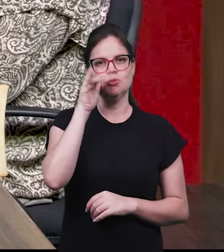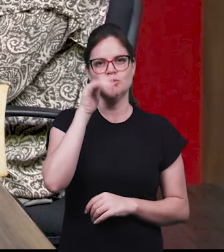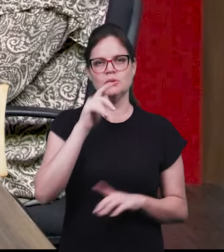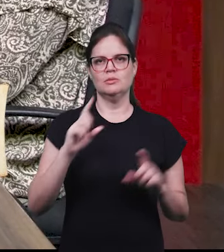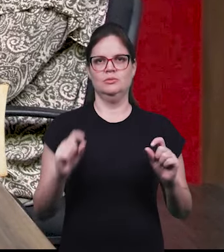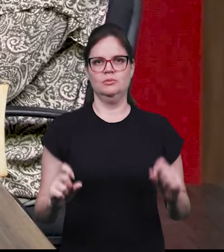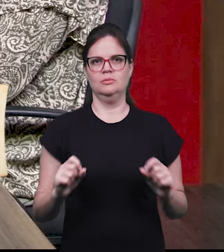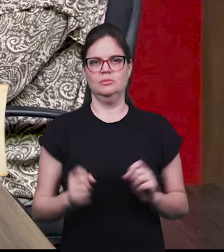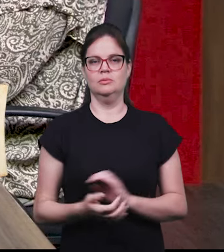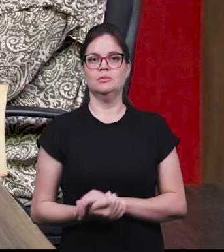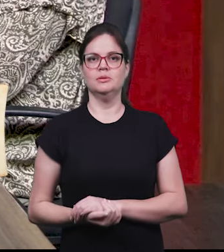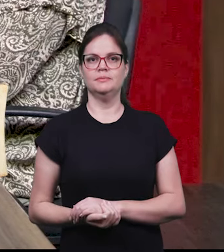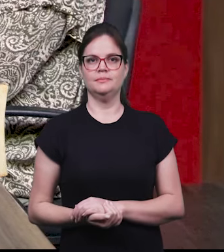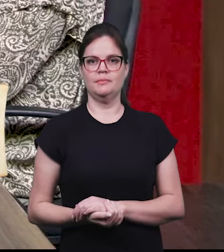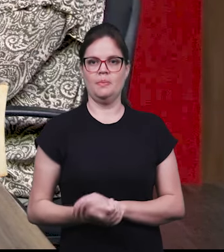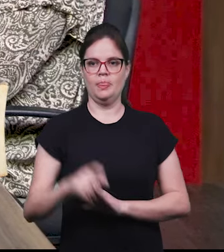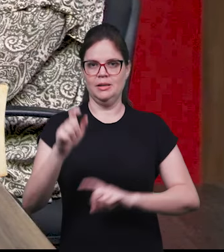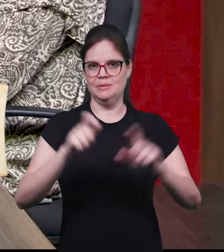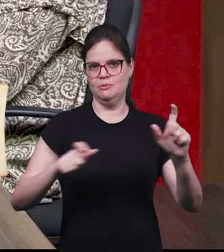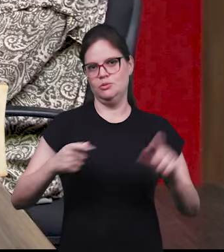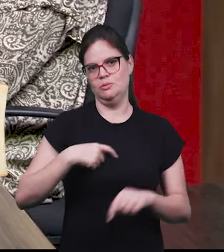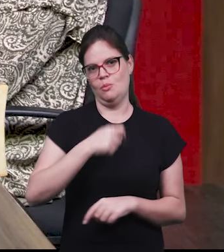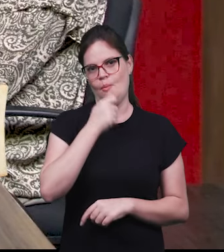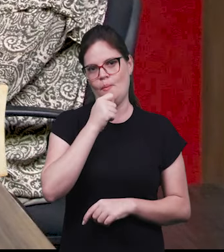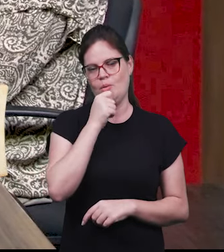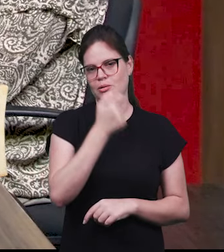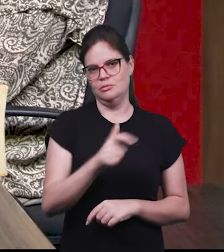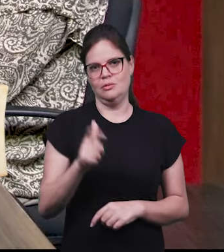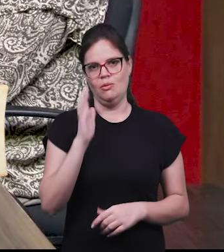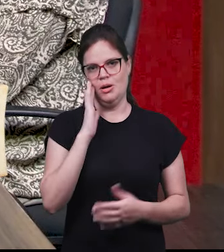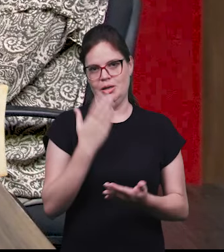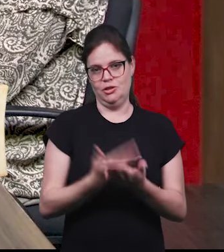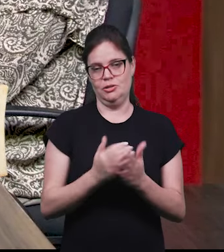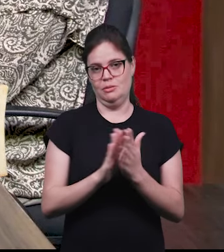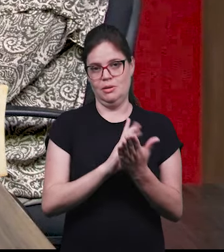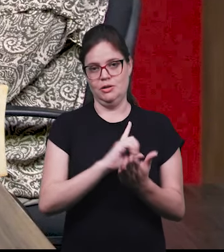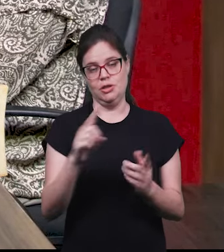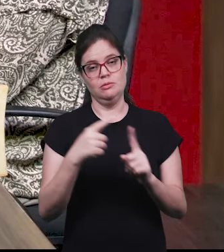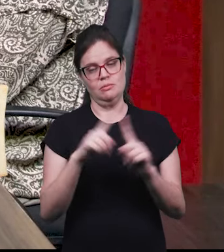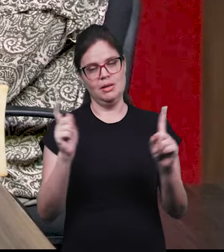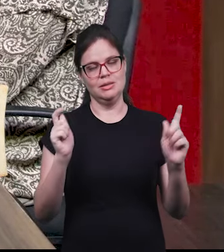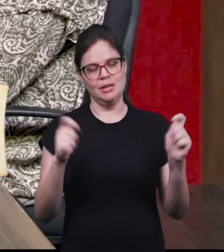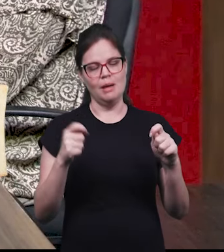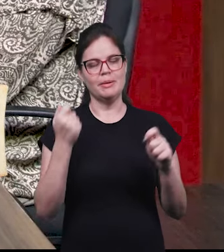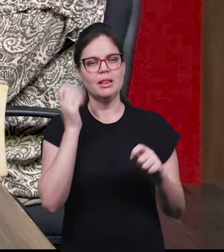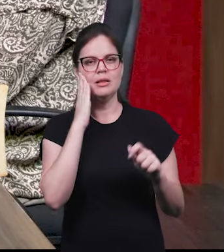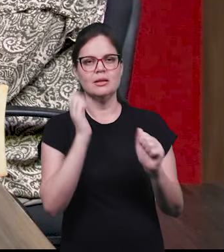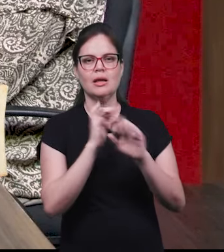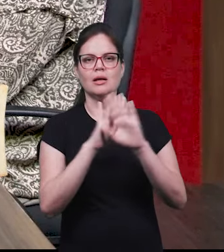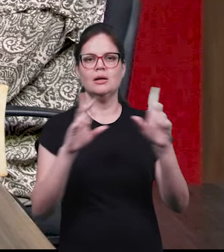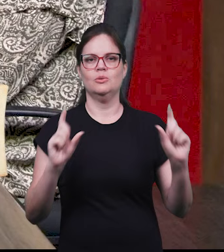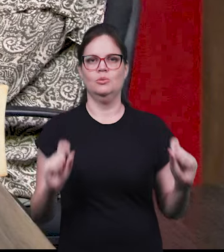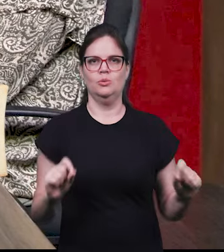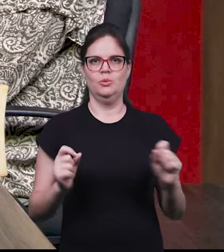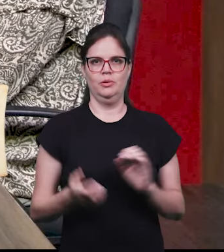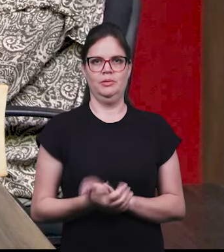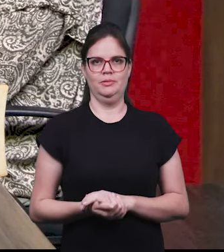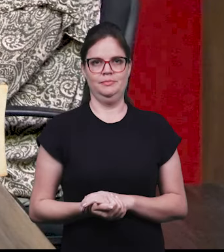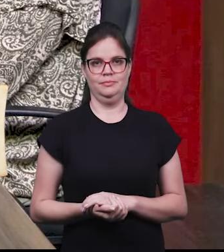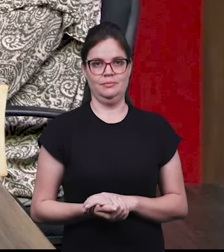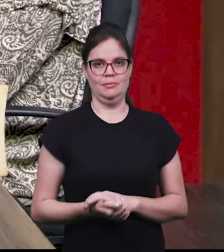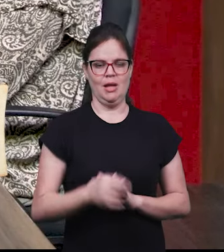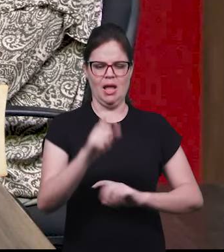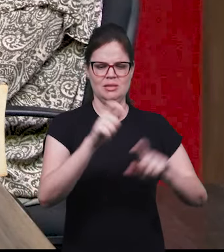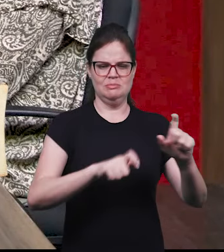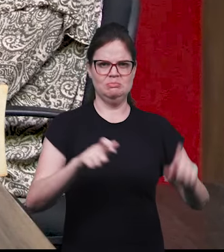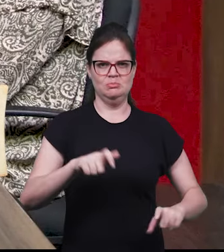que para aqueles que não creem na palavra de Deus, o mundo, vamos dizer,